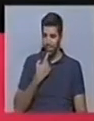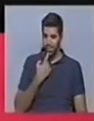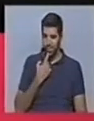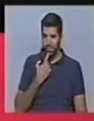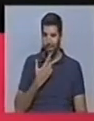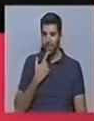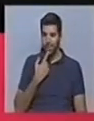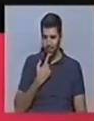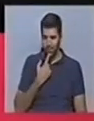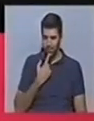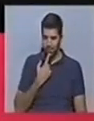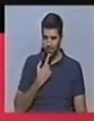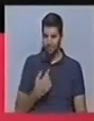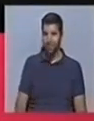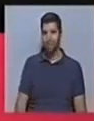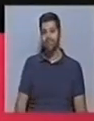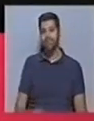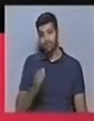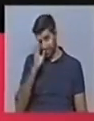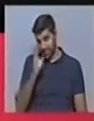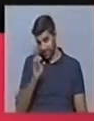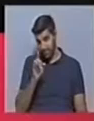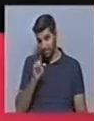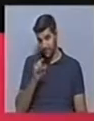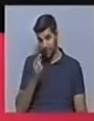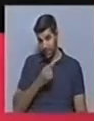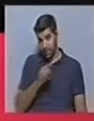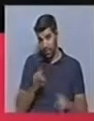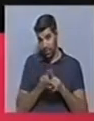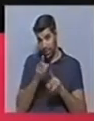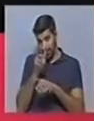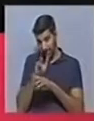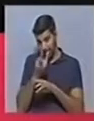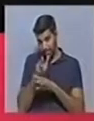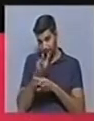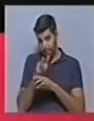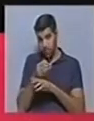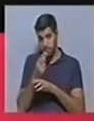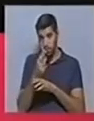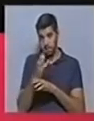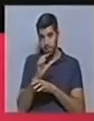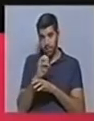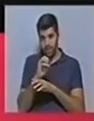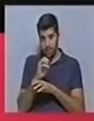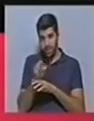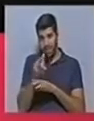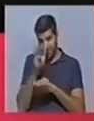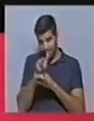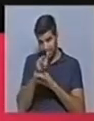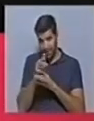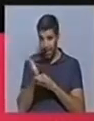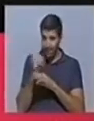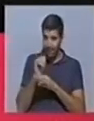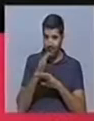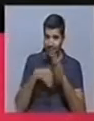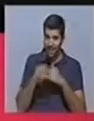Mas tanto. Olhem, sabem que mais têm que fazer como o nosso Câmara, o nosso Paulinho Alexandre e a Câmara, e vão fazer, vêm aqui fazer